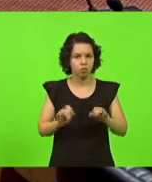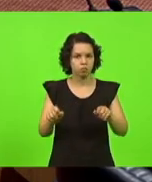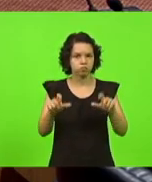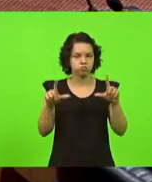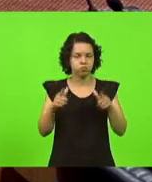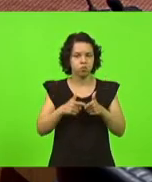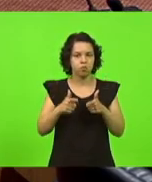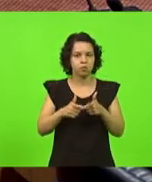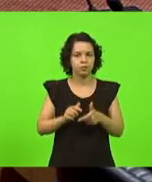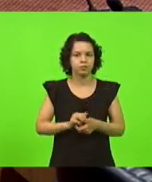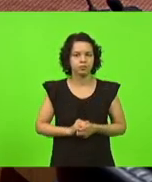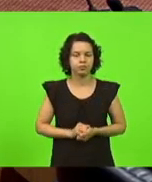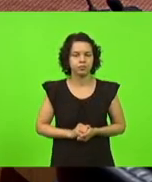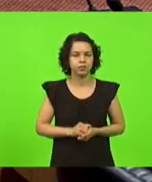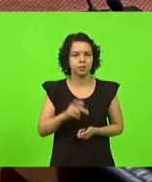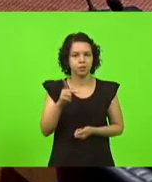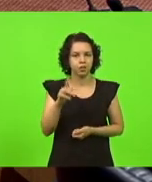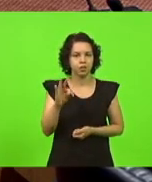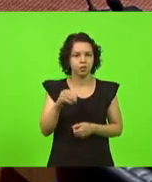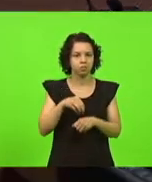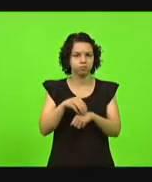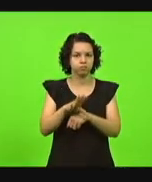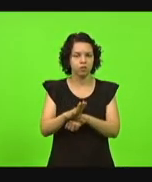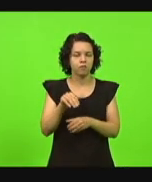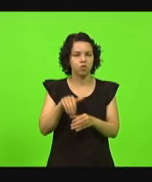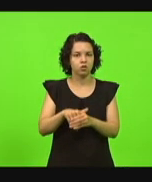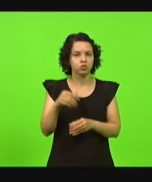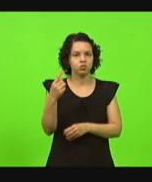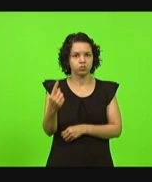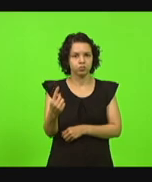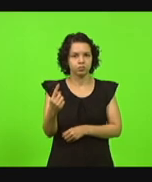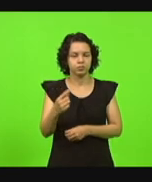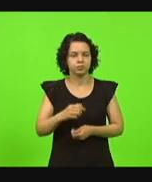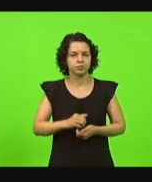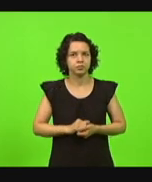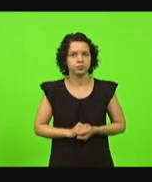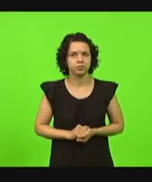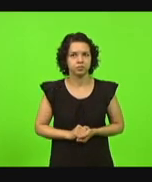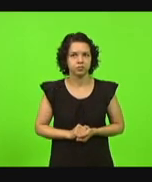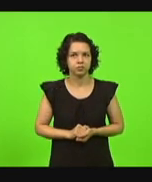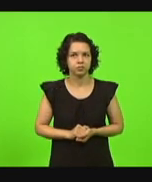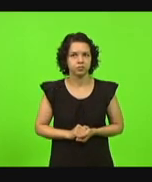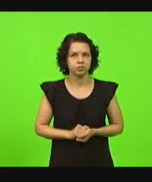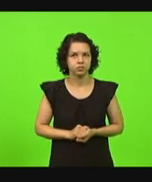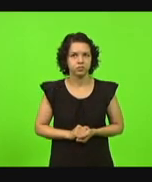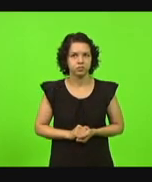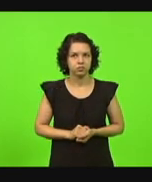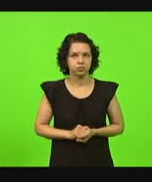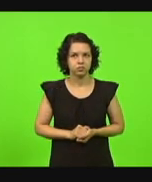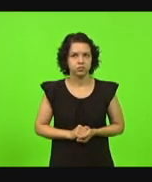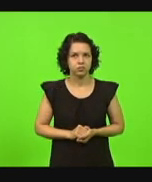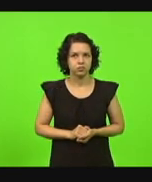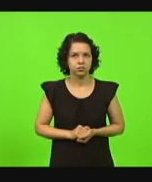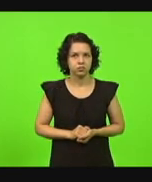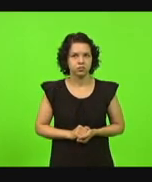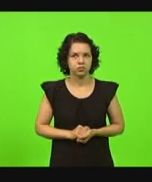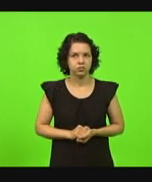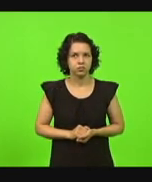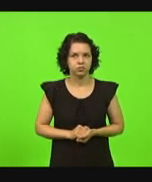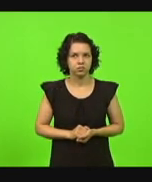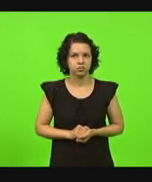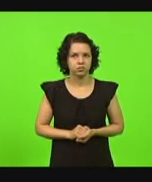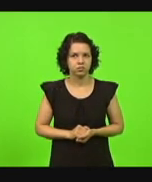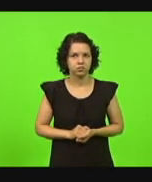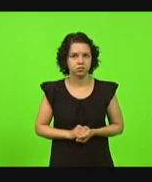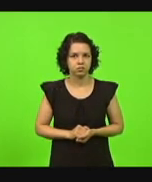PT, voto 1, voto a favor da liberado, tabela senhores. Construída em conjunto da categoria e a